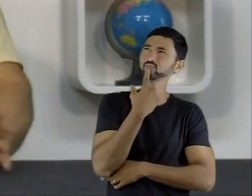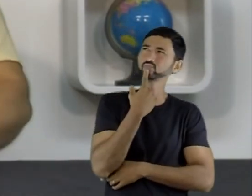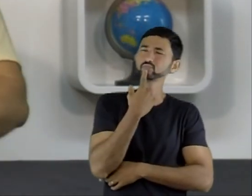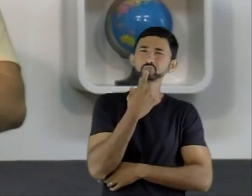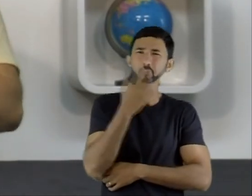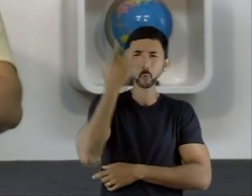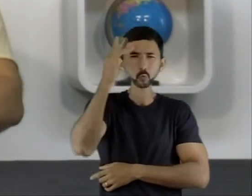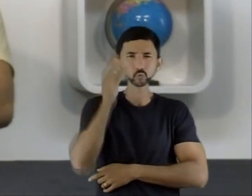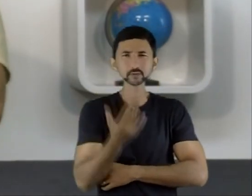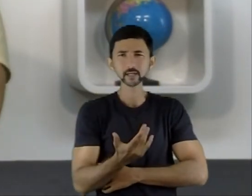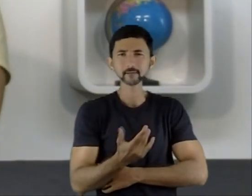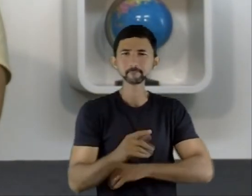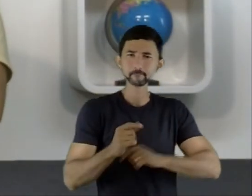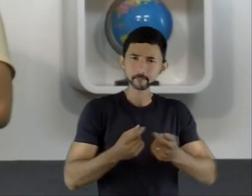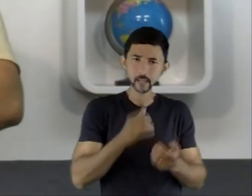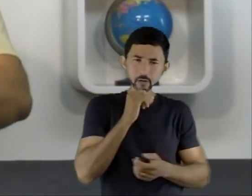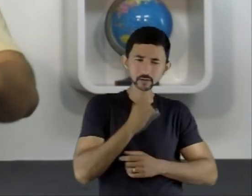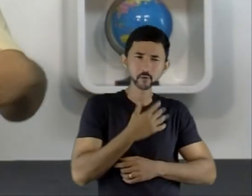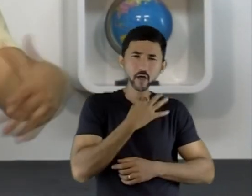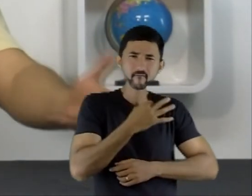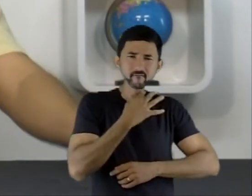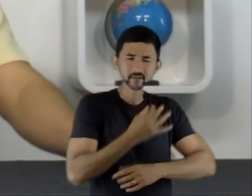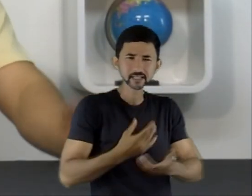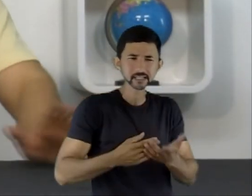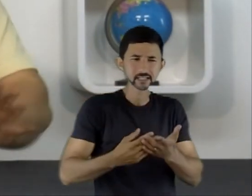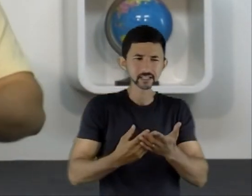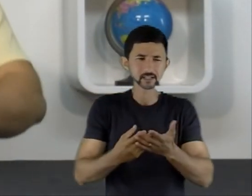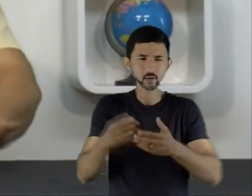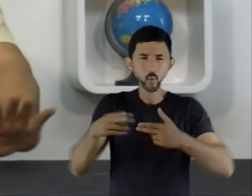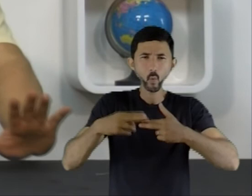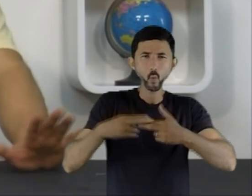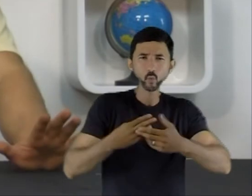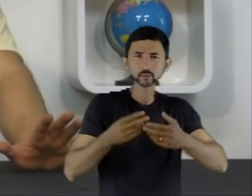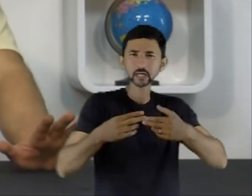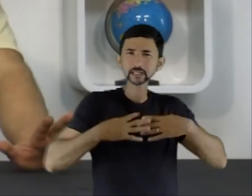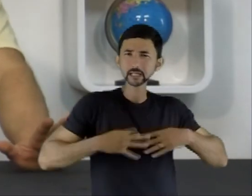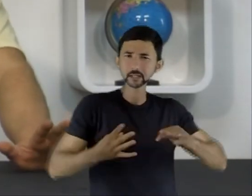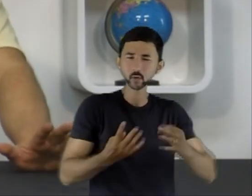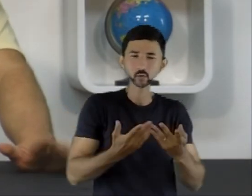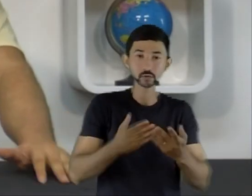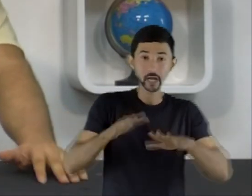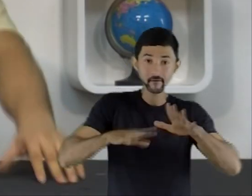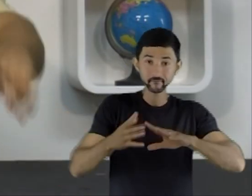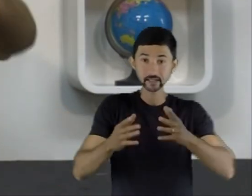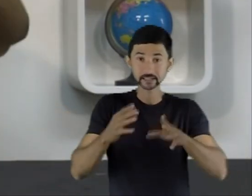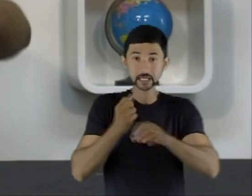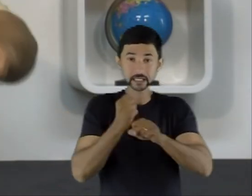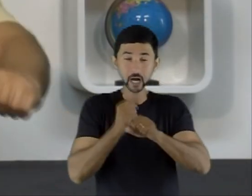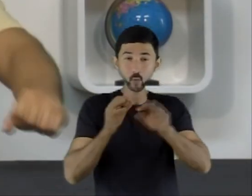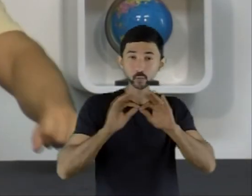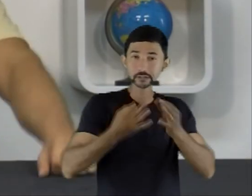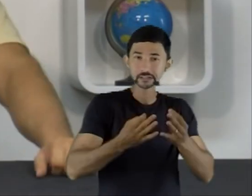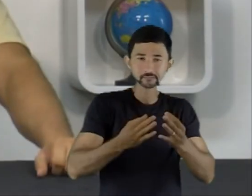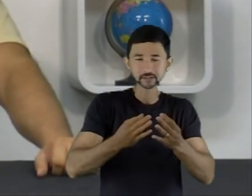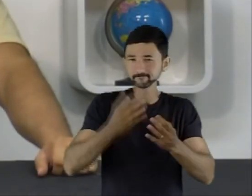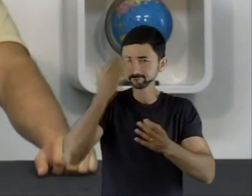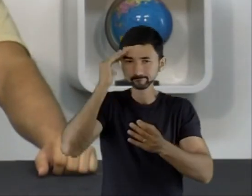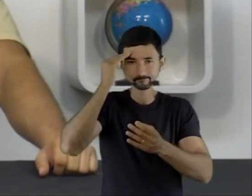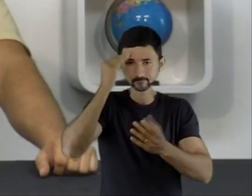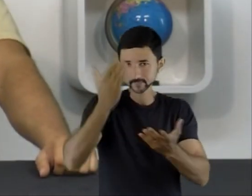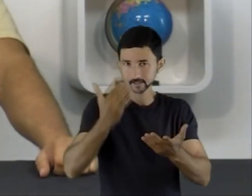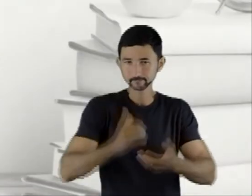Não é? A gente se vicia tanto em usar tecnologia que esses cálculos mais simples ficam às vezes deixados de lado. Voltando comigo para a